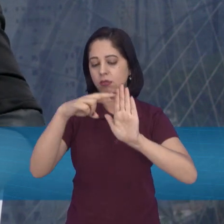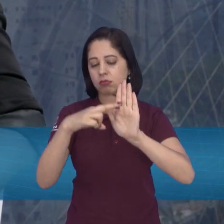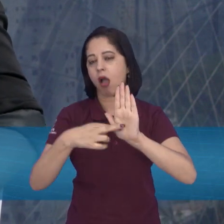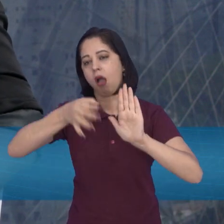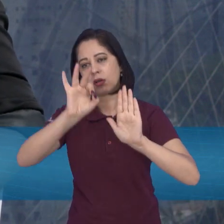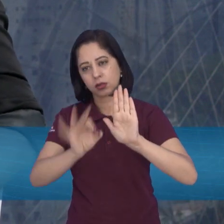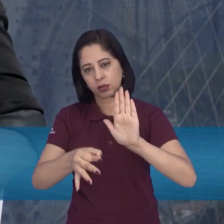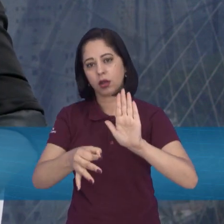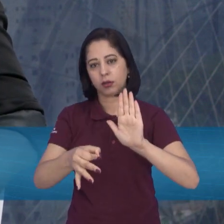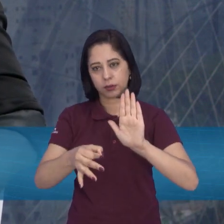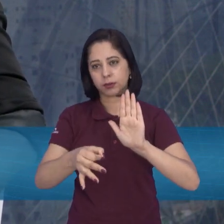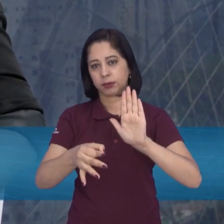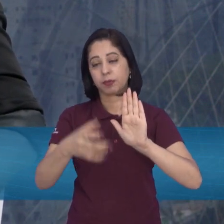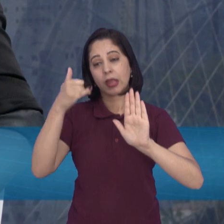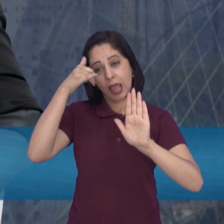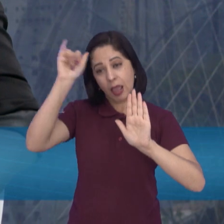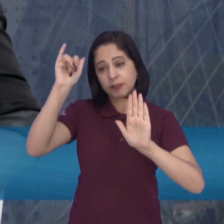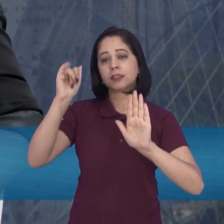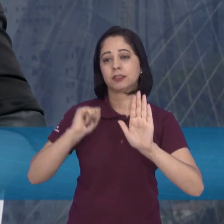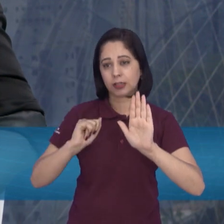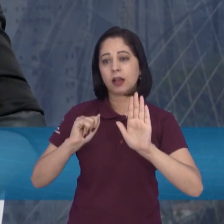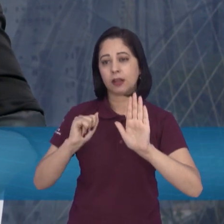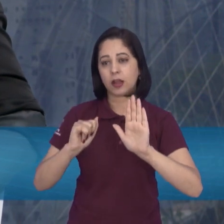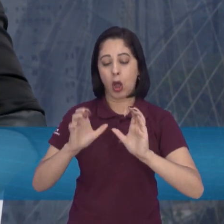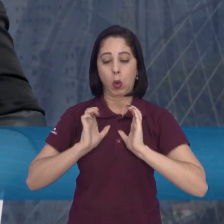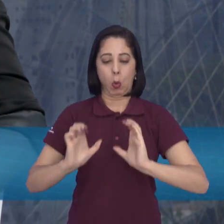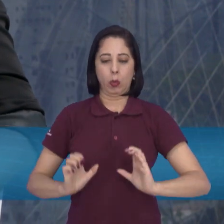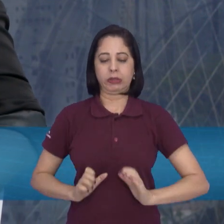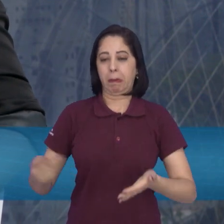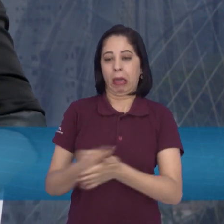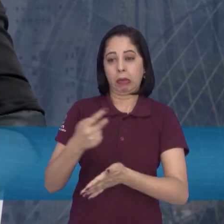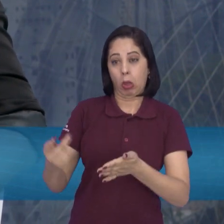dentro, né? De comportamental, né?